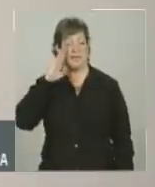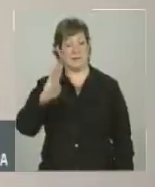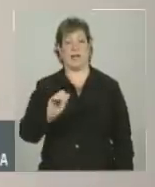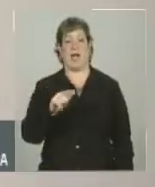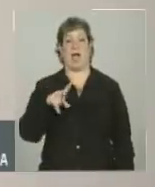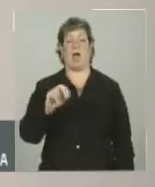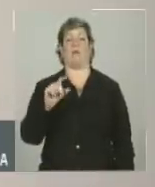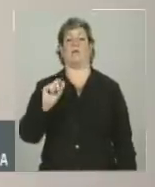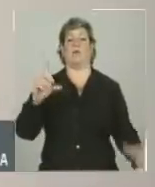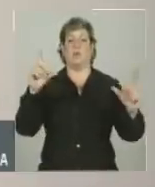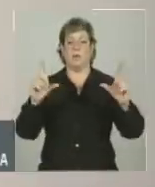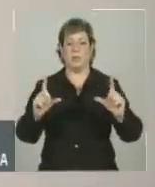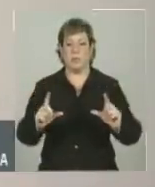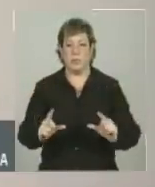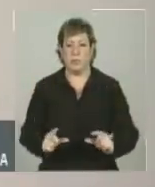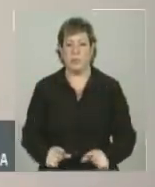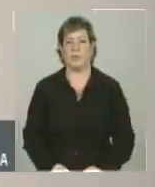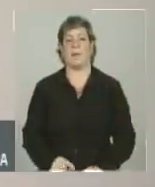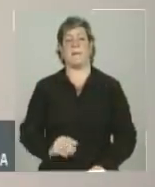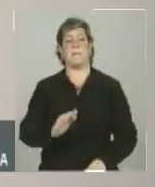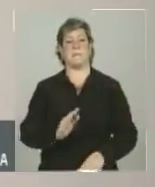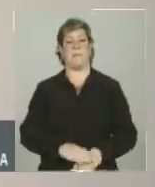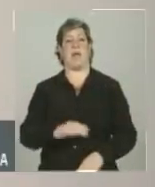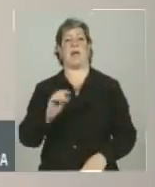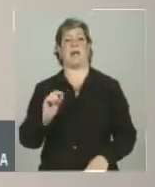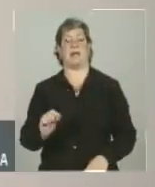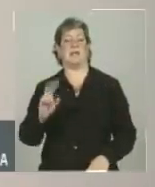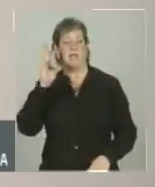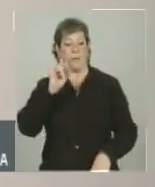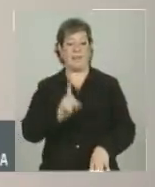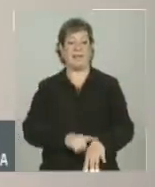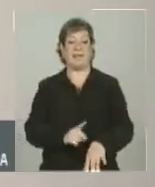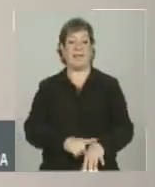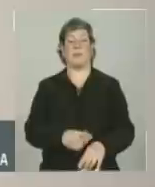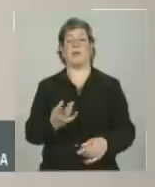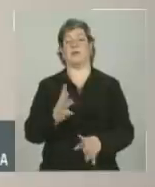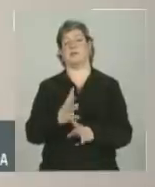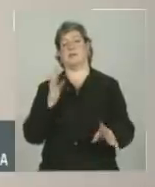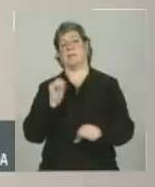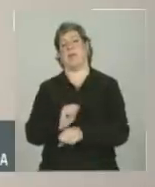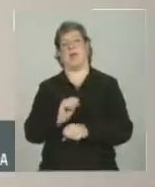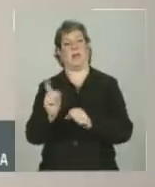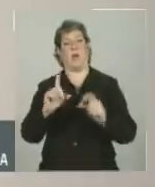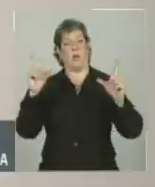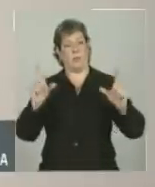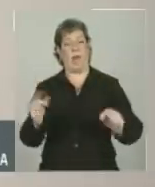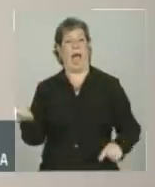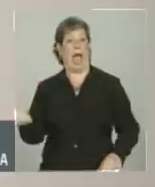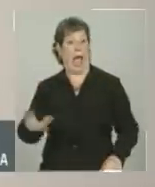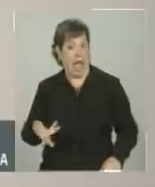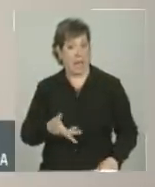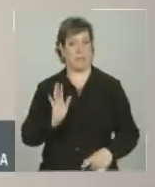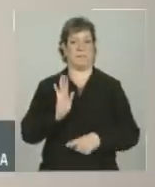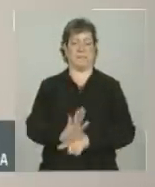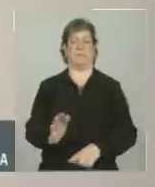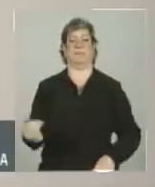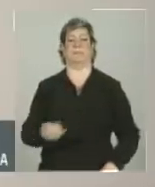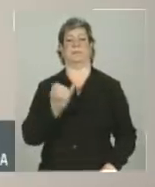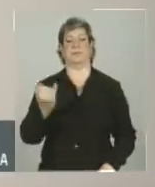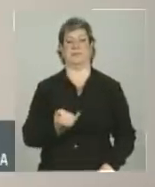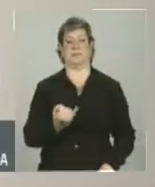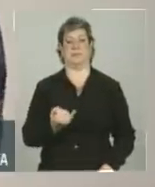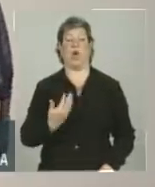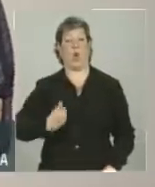de reduzi-las cada vez mais em termos de tempo de espera. Mais do que isso,